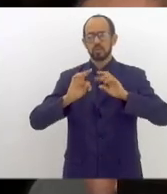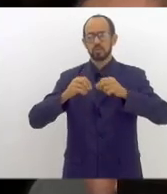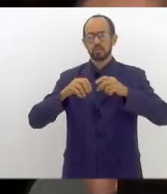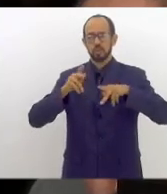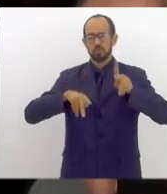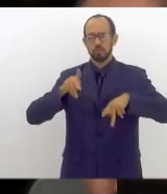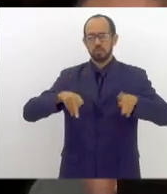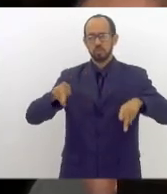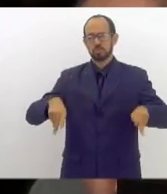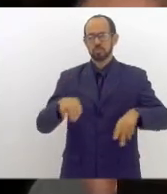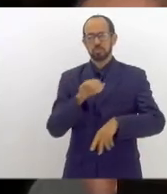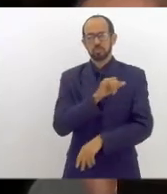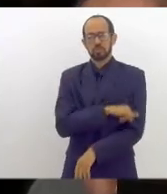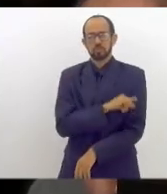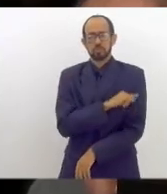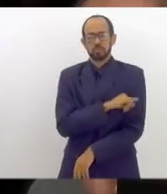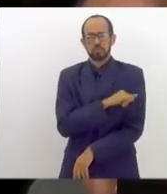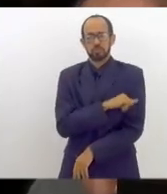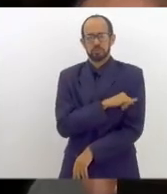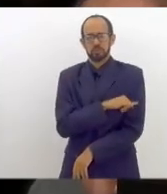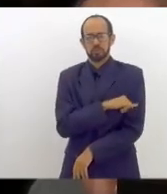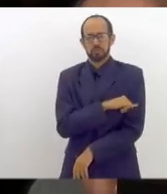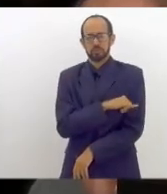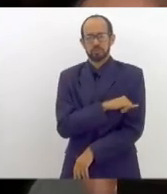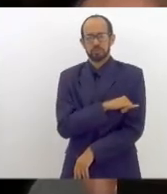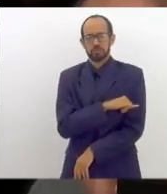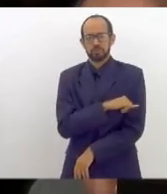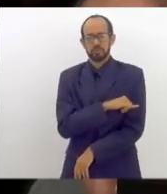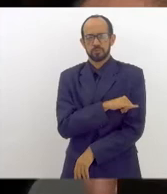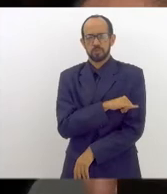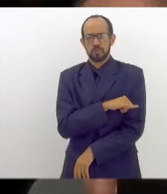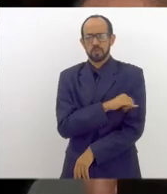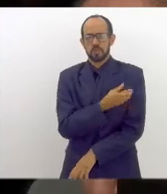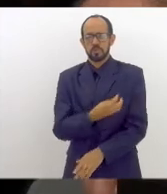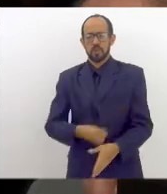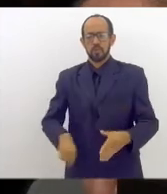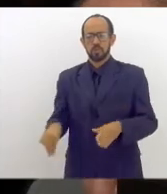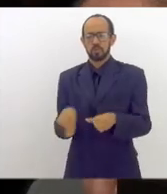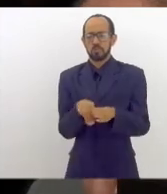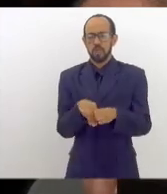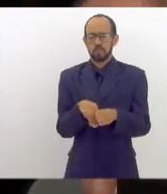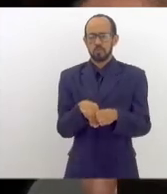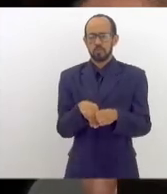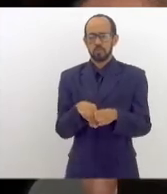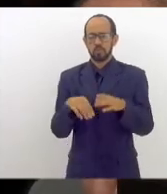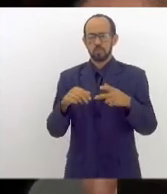do estado do Rio de Janeiro para um integrante do Poder Judiciário